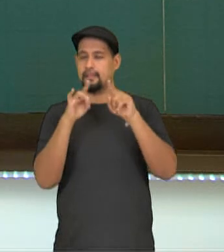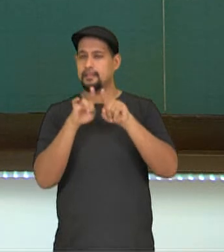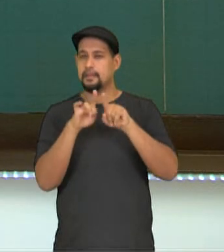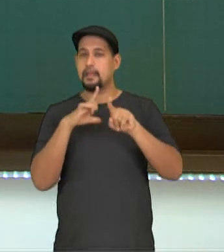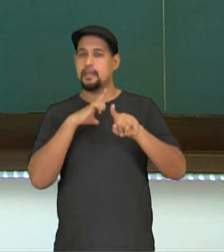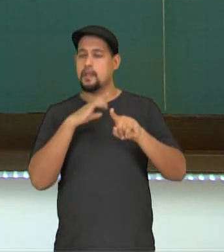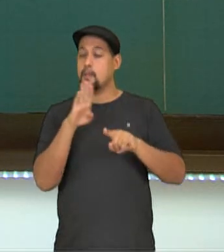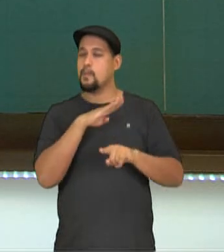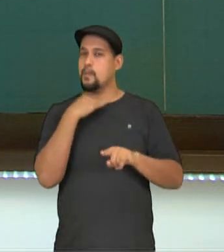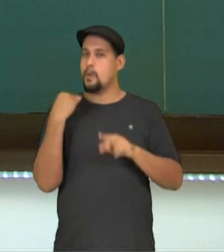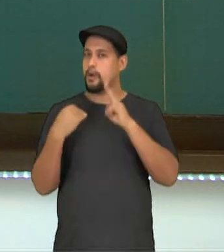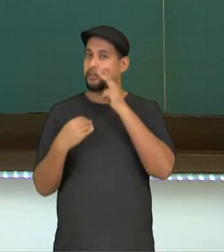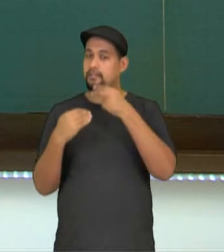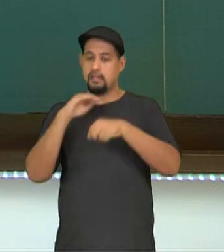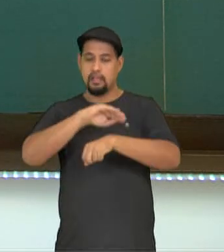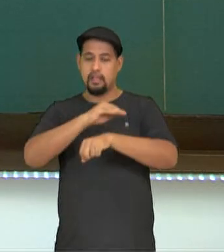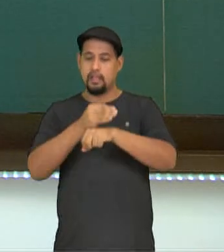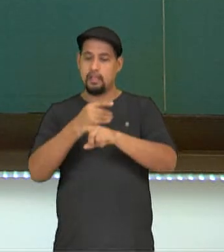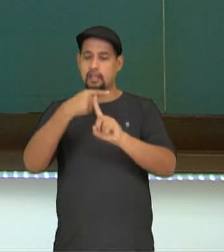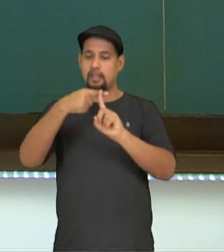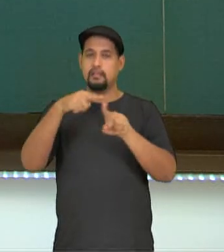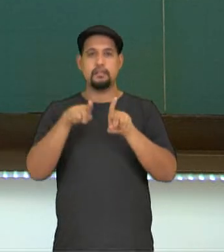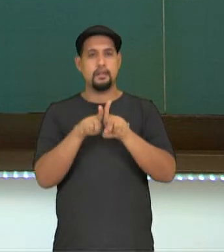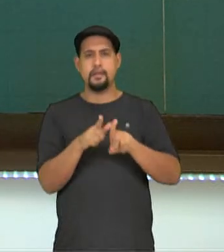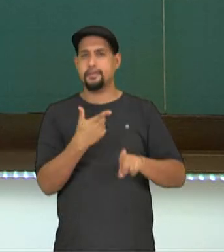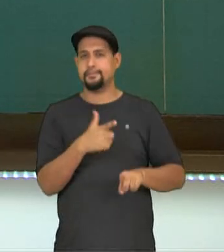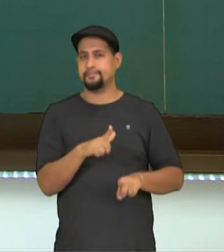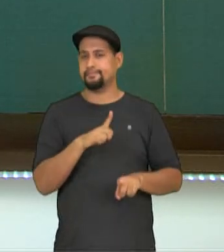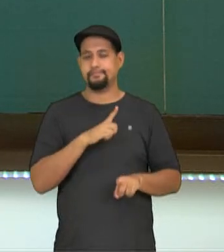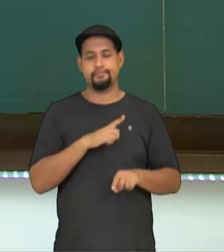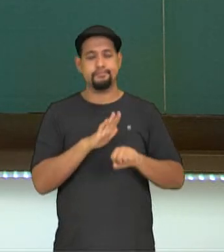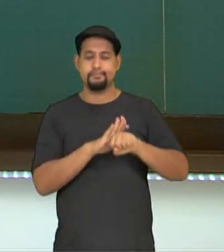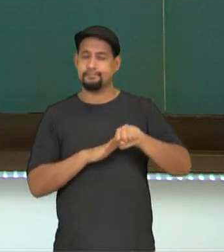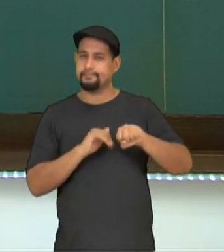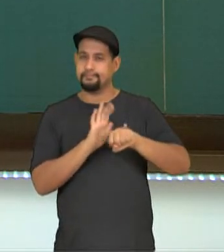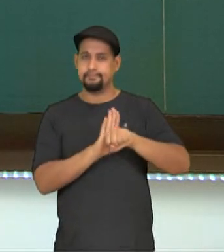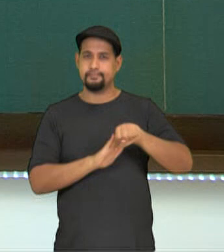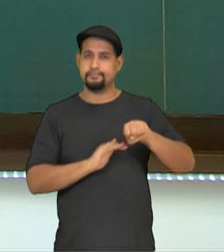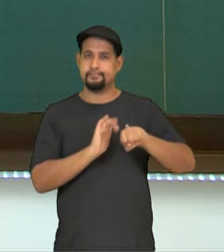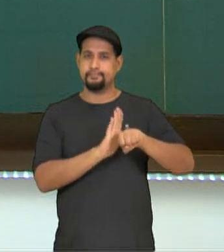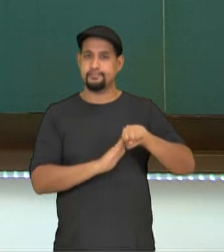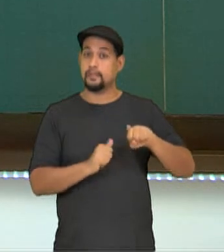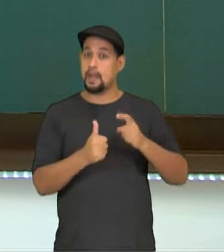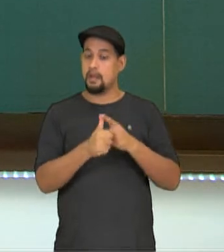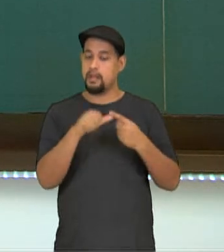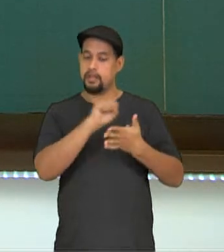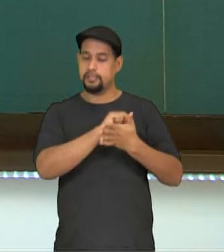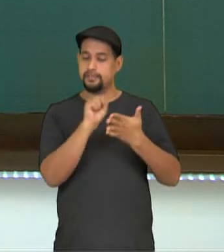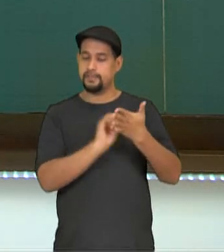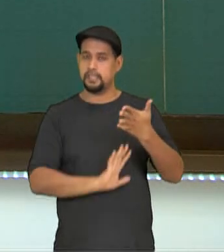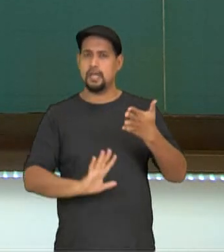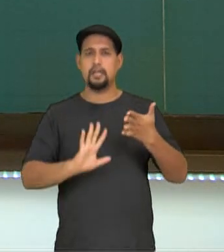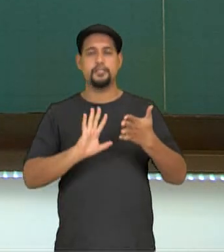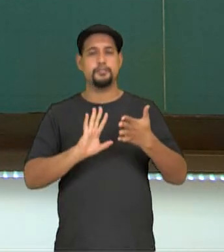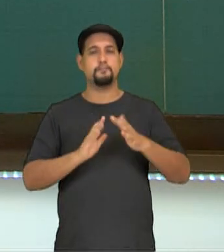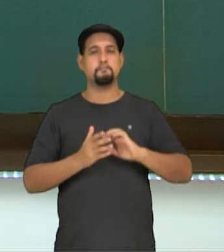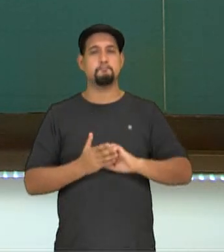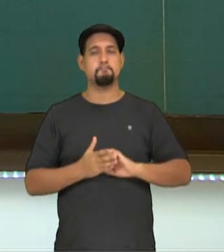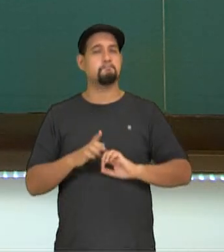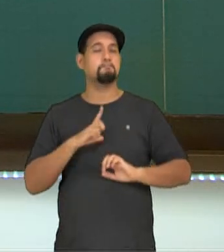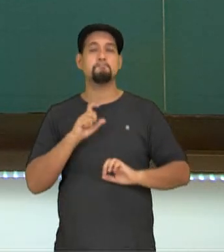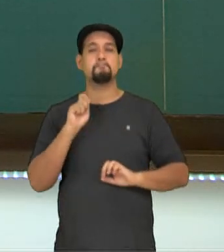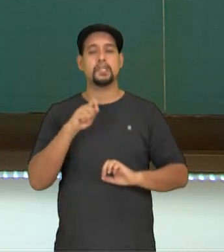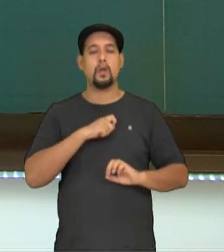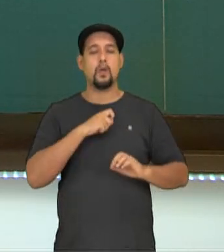de morte ali, em que ele ainda não era consolado. Vamos lá? Primeira atividade. Sabendo se tratar